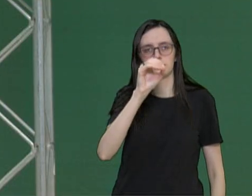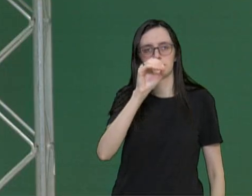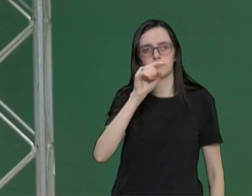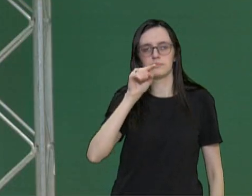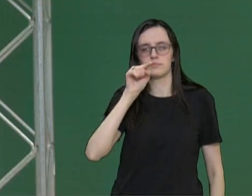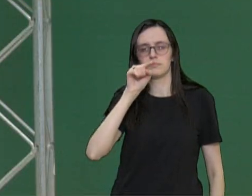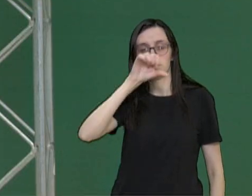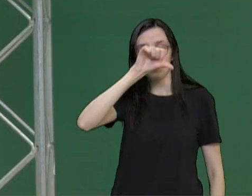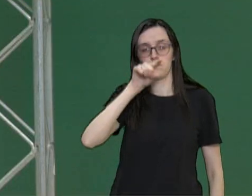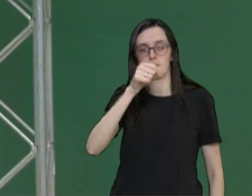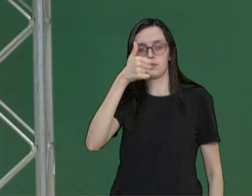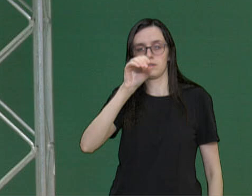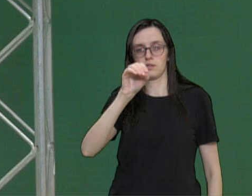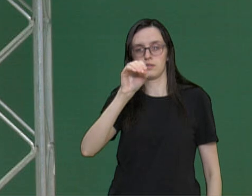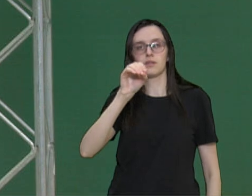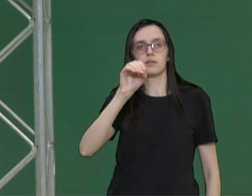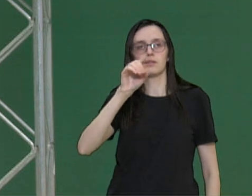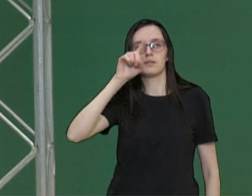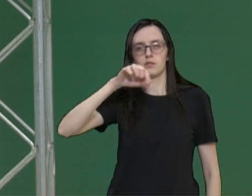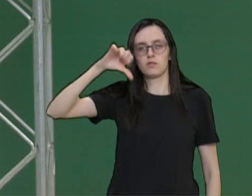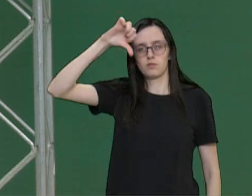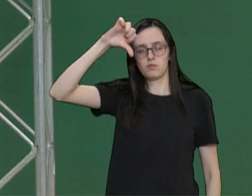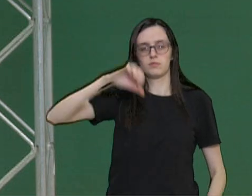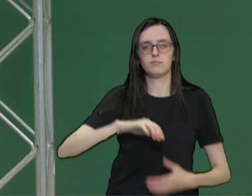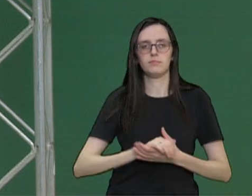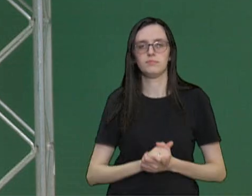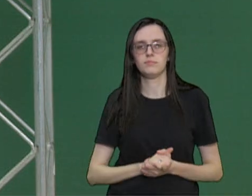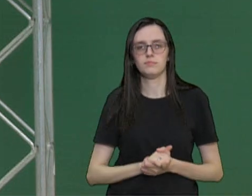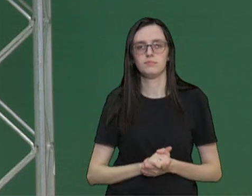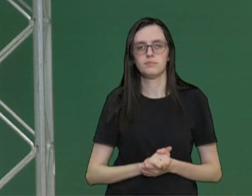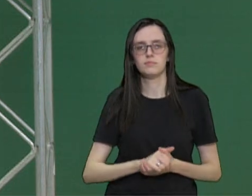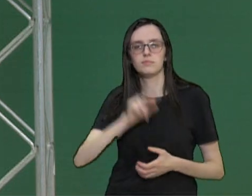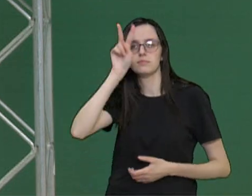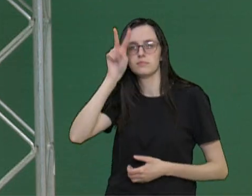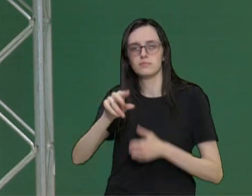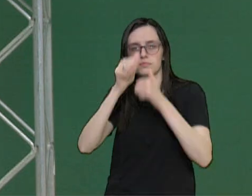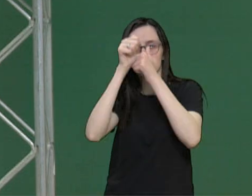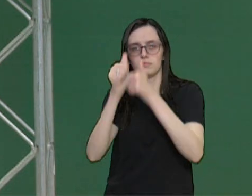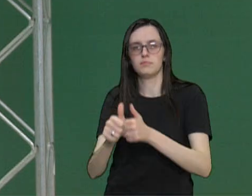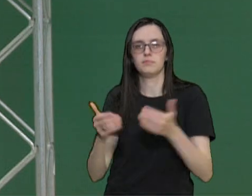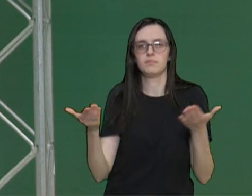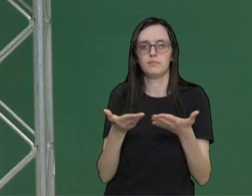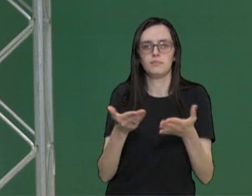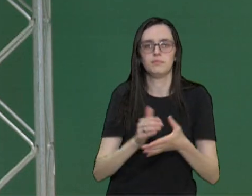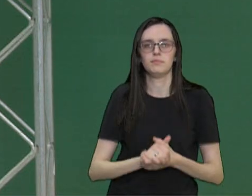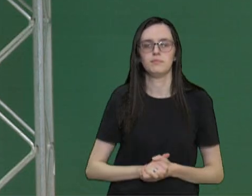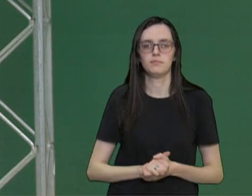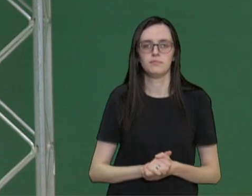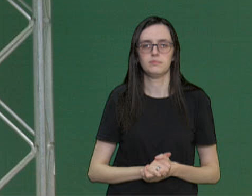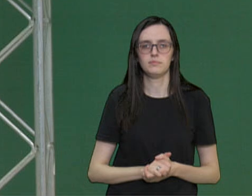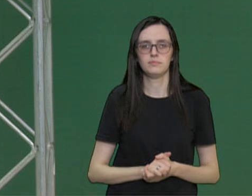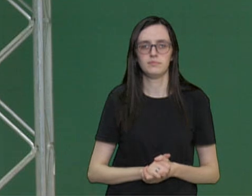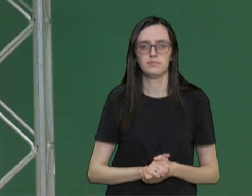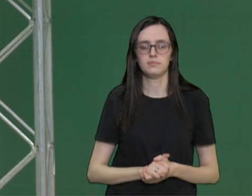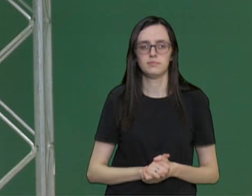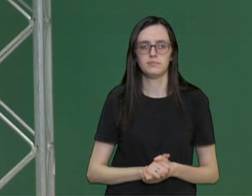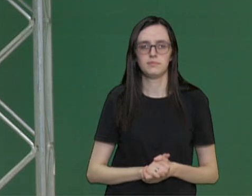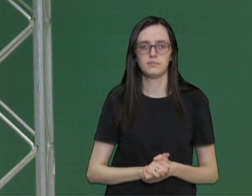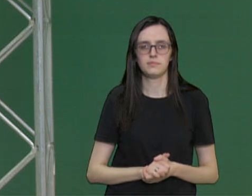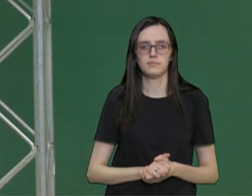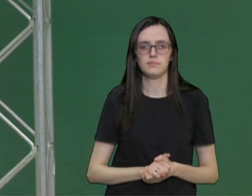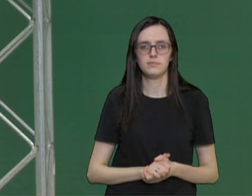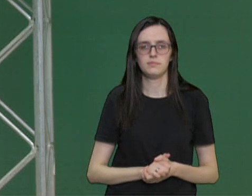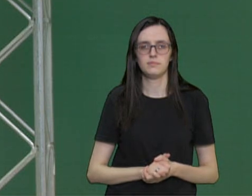da carga, carga é 1 microcoulomb, 1 vezes 10 elevado a menos 6, divididos por distância ao quadrado. Então veja